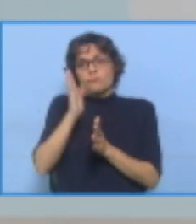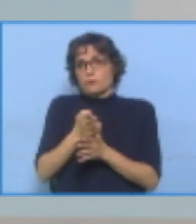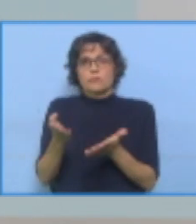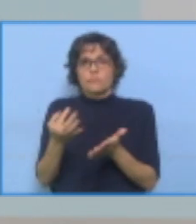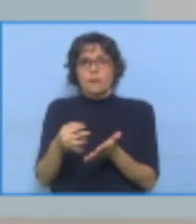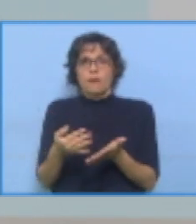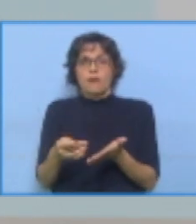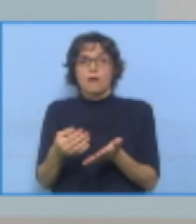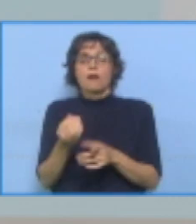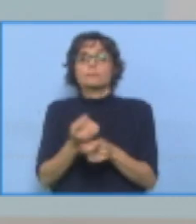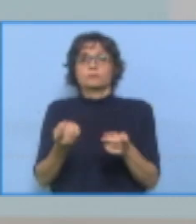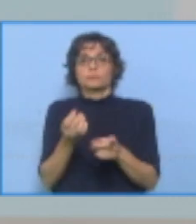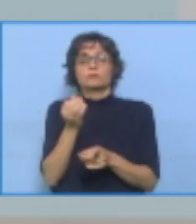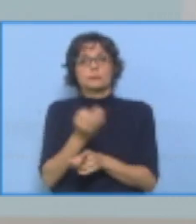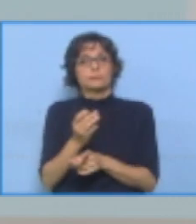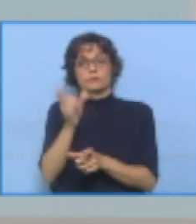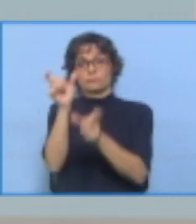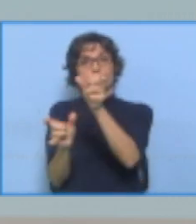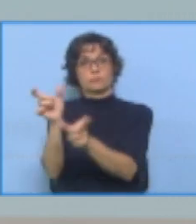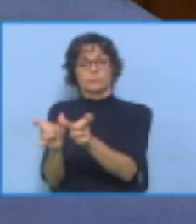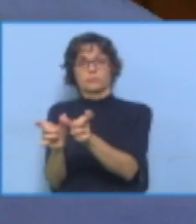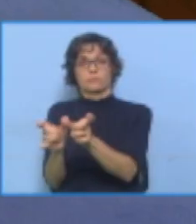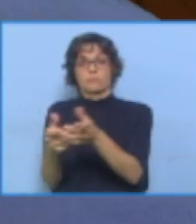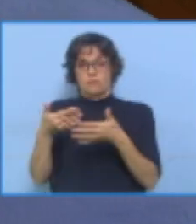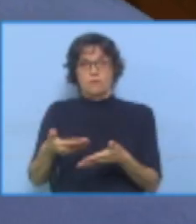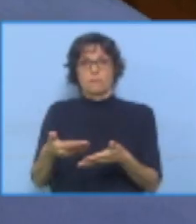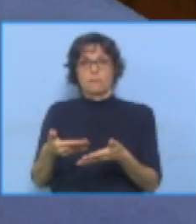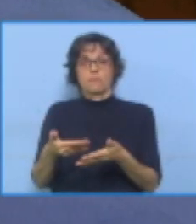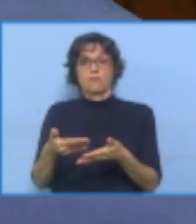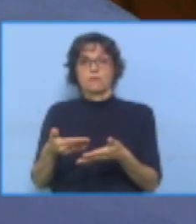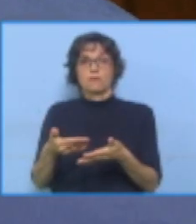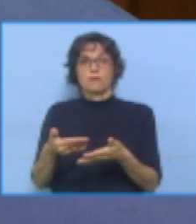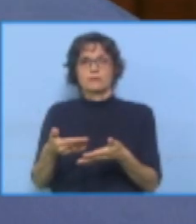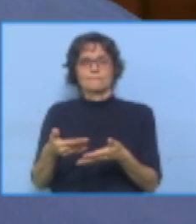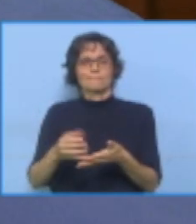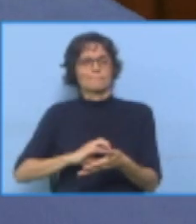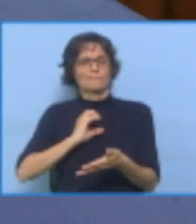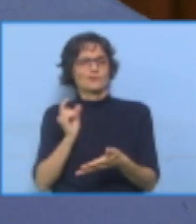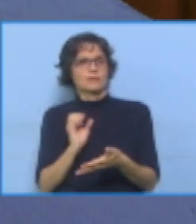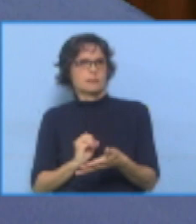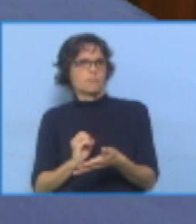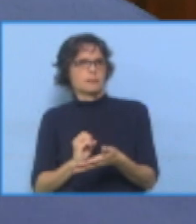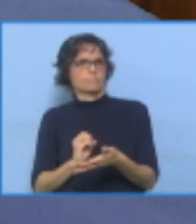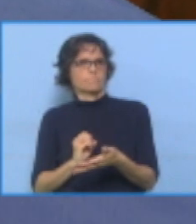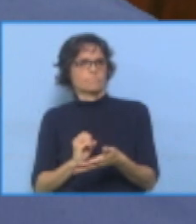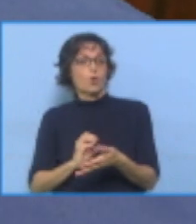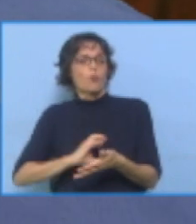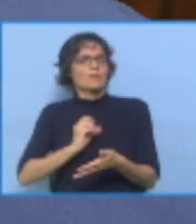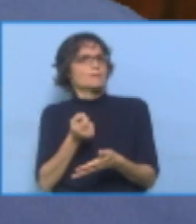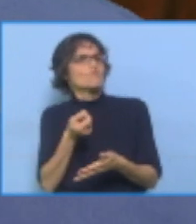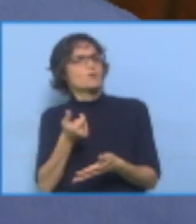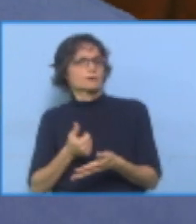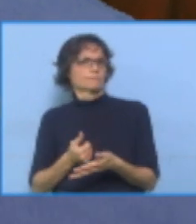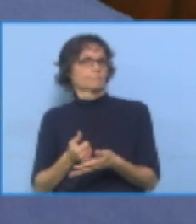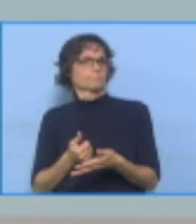tão feito que os cidadãos, neste momento, tendem a desconfiar. Ou seja... a abstenção é disso um sinal,